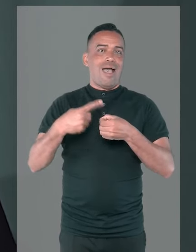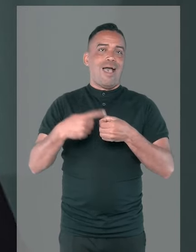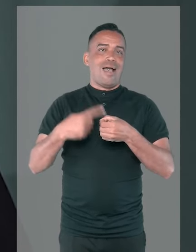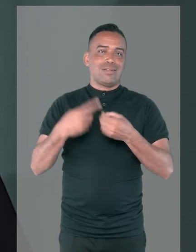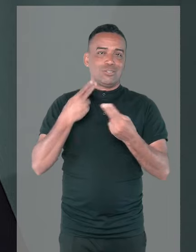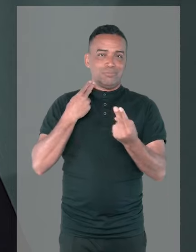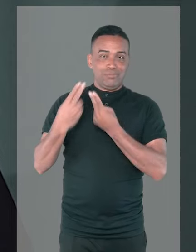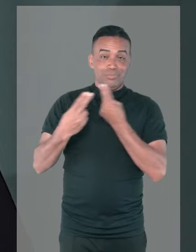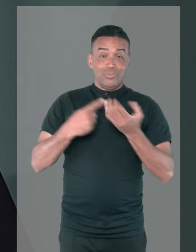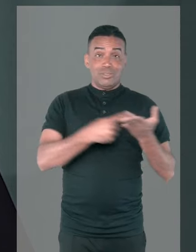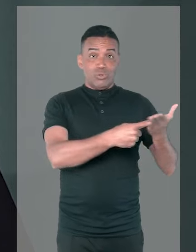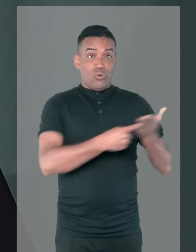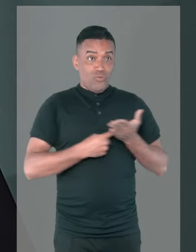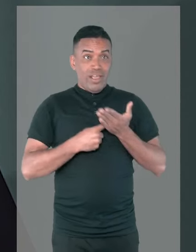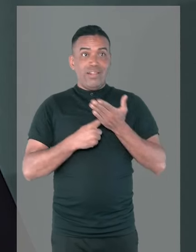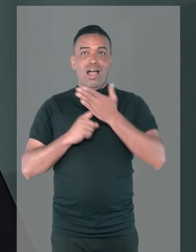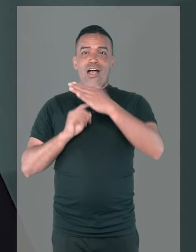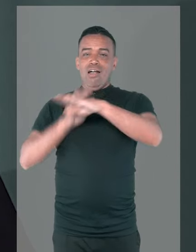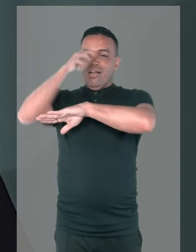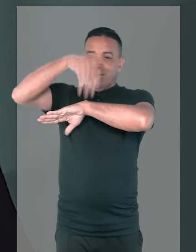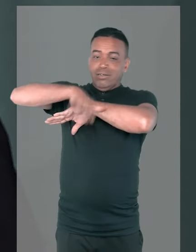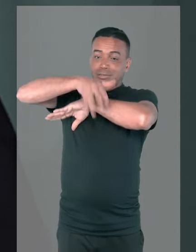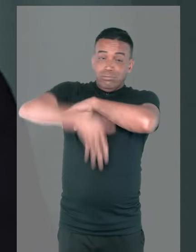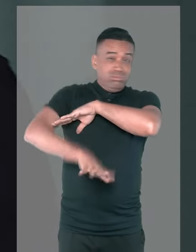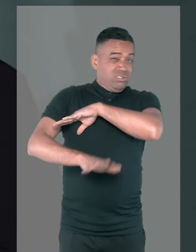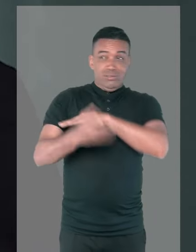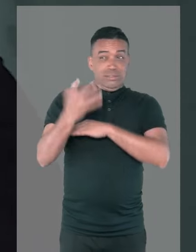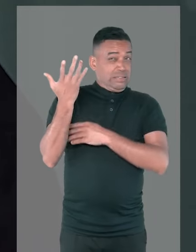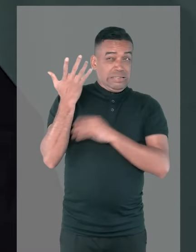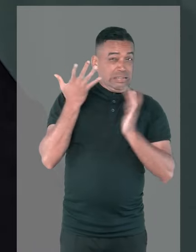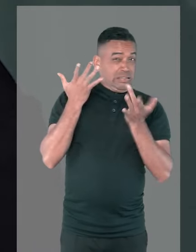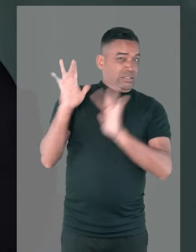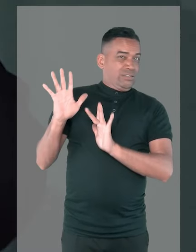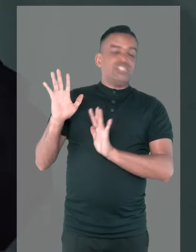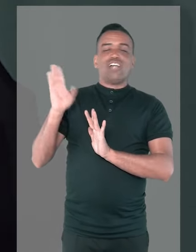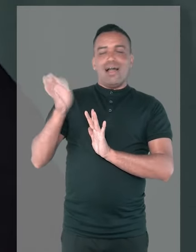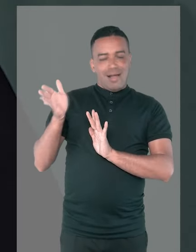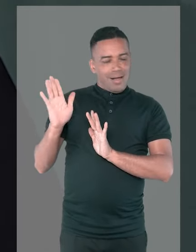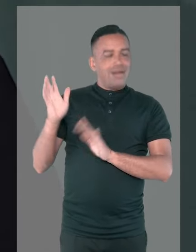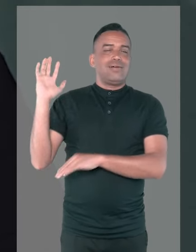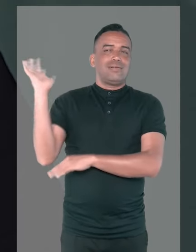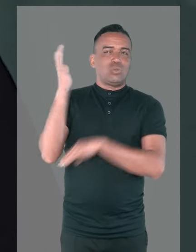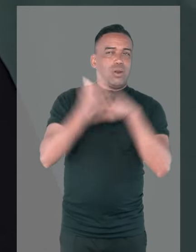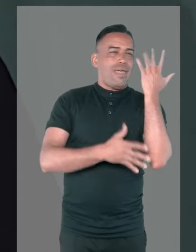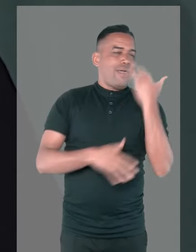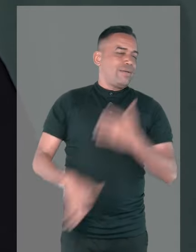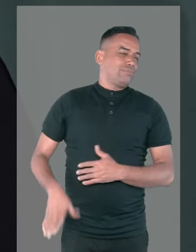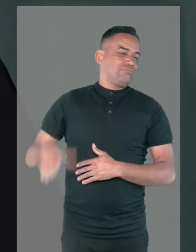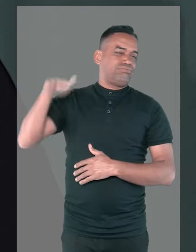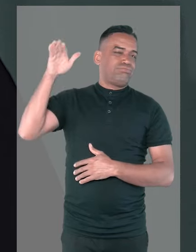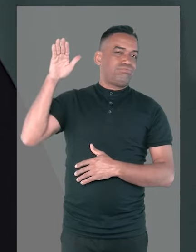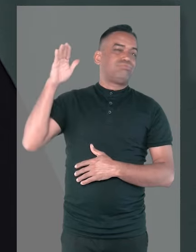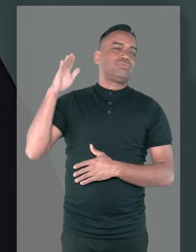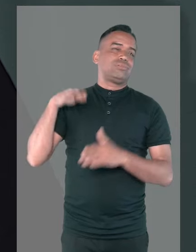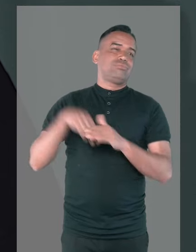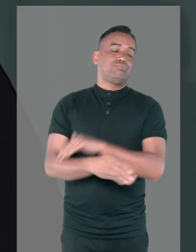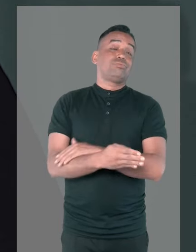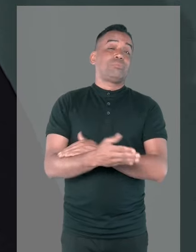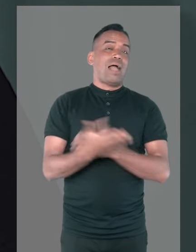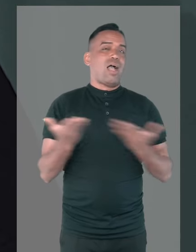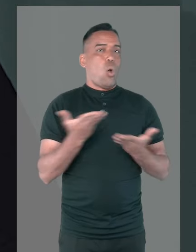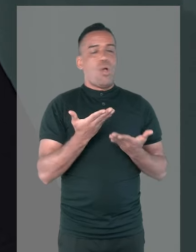Sempre que me convidam para ir para uma cachoeira, eu recuso, dizendo que eu já tive a minha dose de natureza. E, na verdade, eu tenho uma